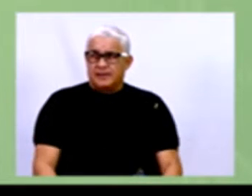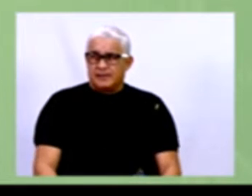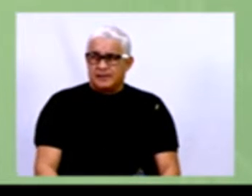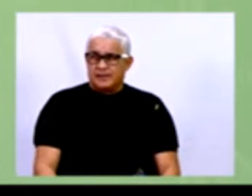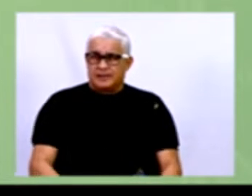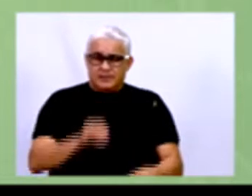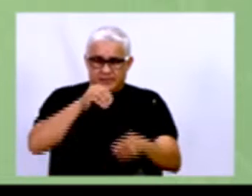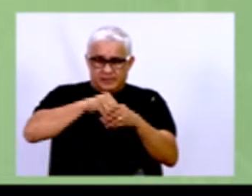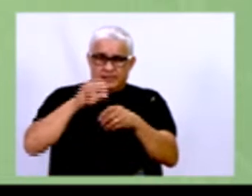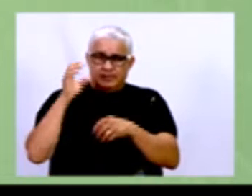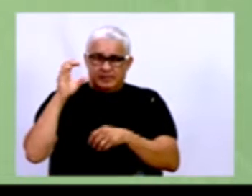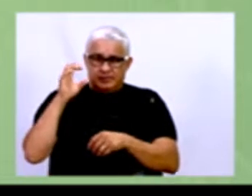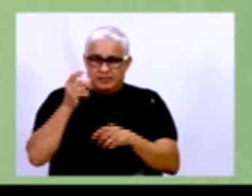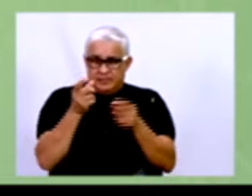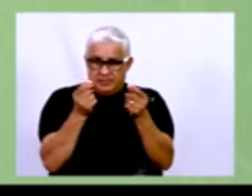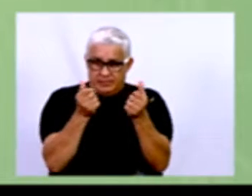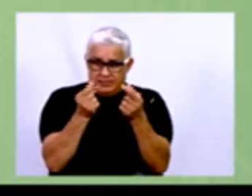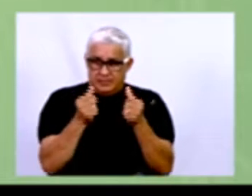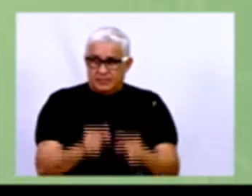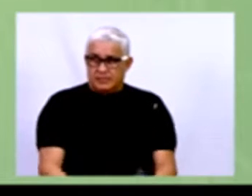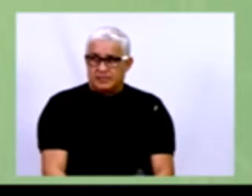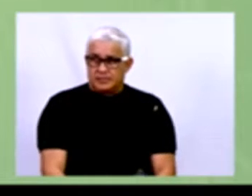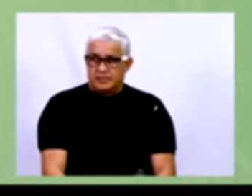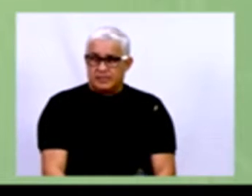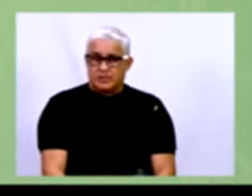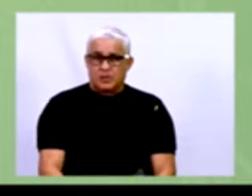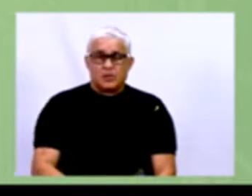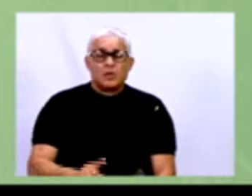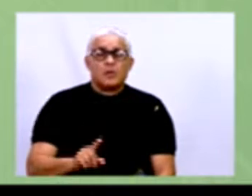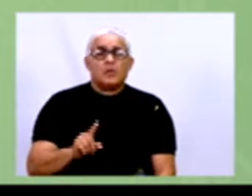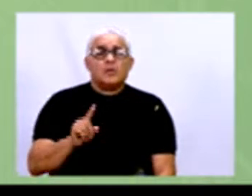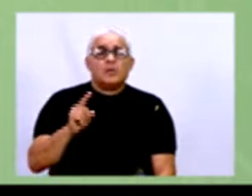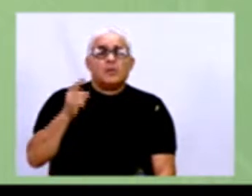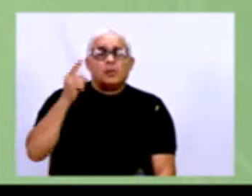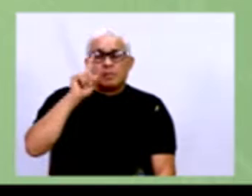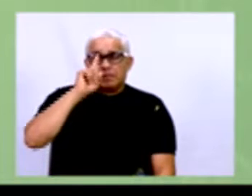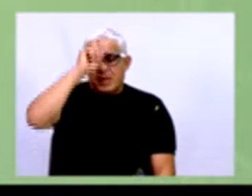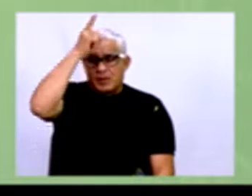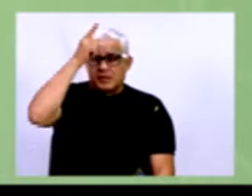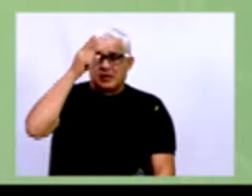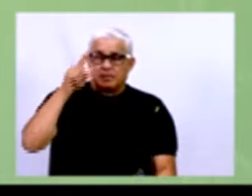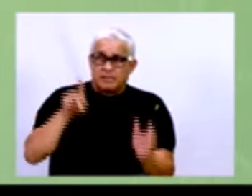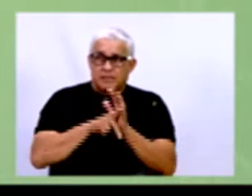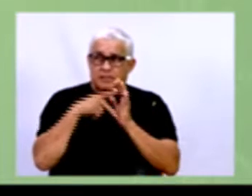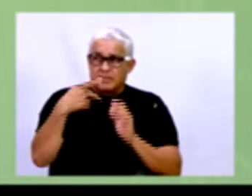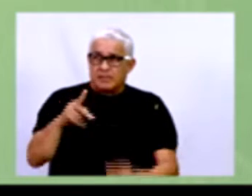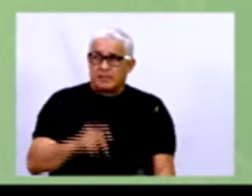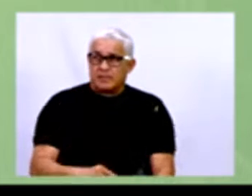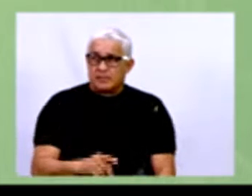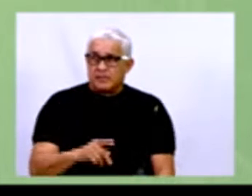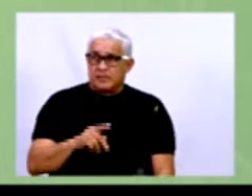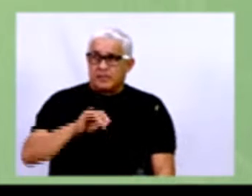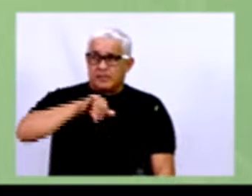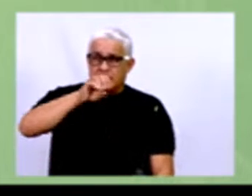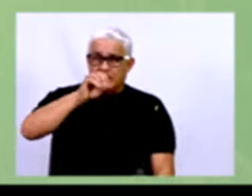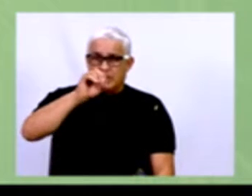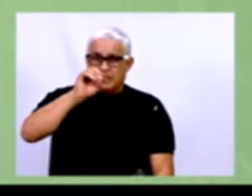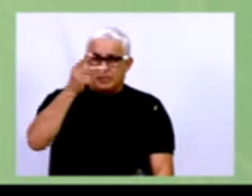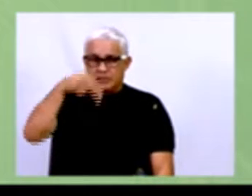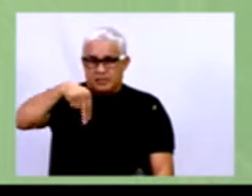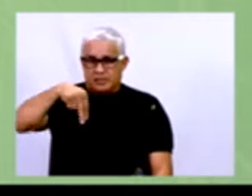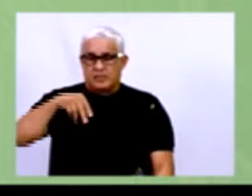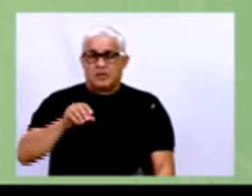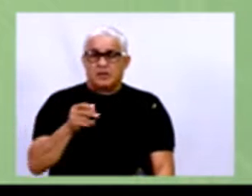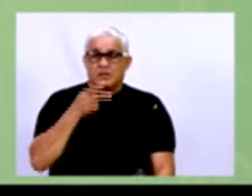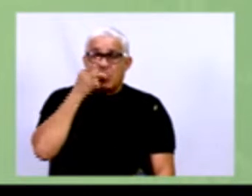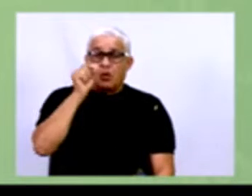dentro da ciência econômica. E qual é a ideia que o Keynes tem de economia em termos conceituais? Ele vai dizer que a